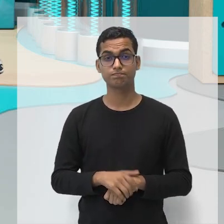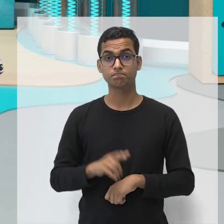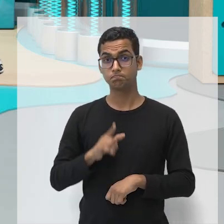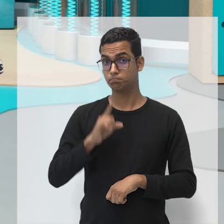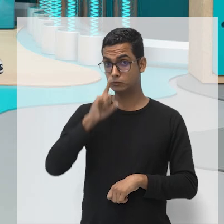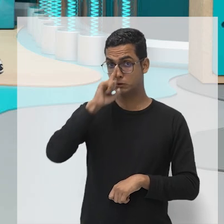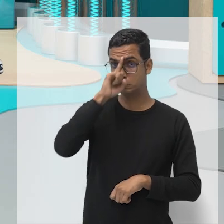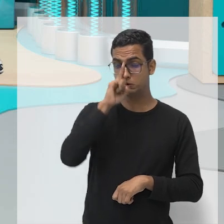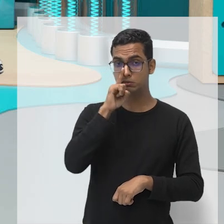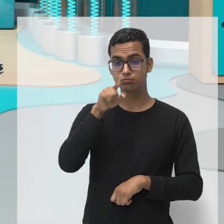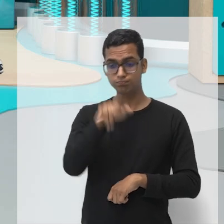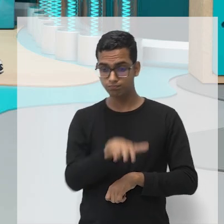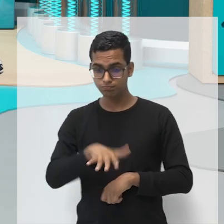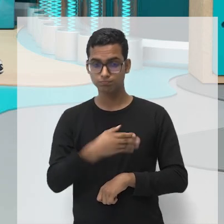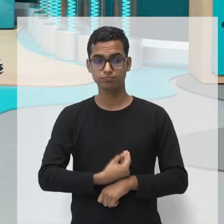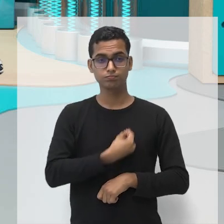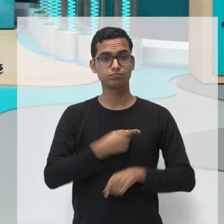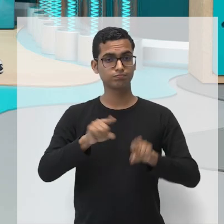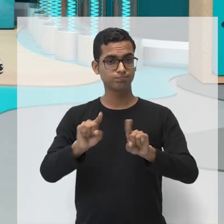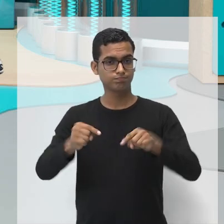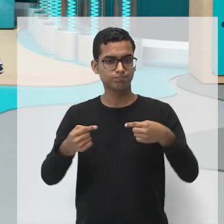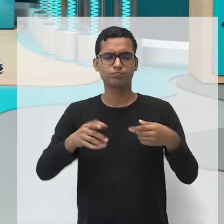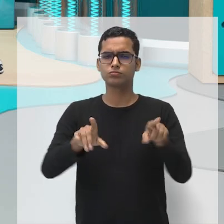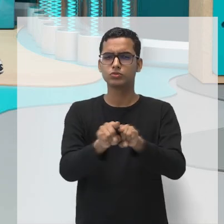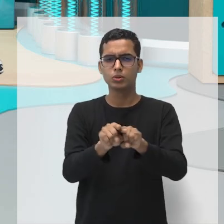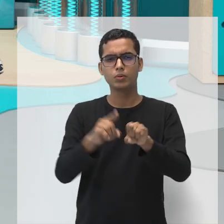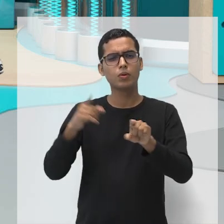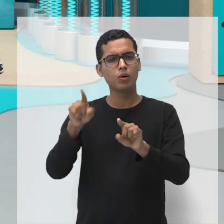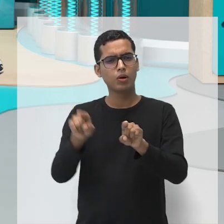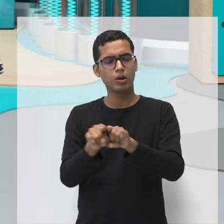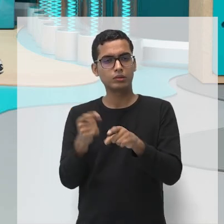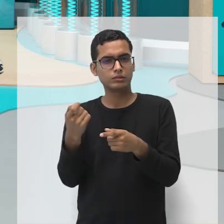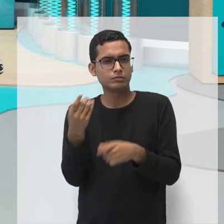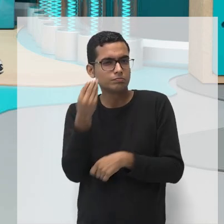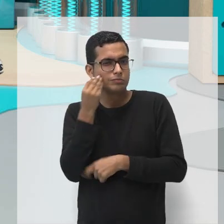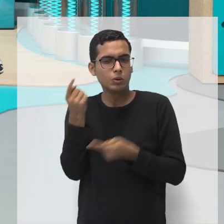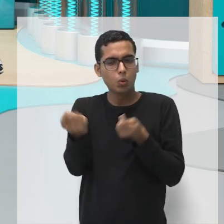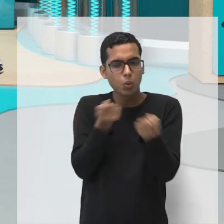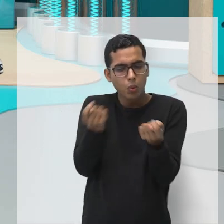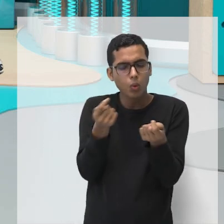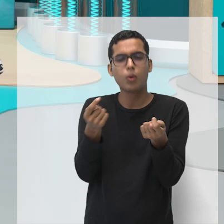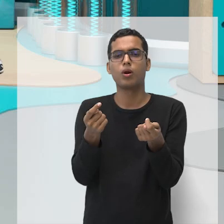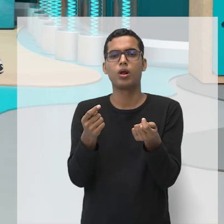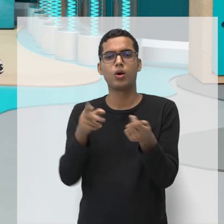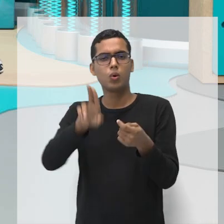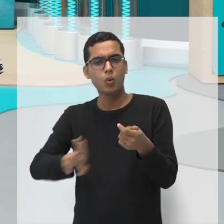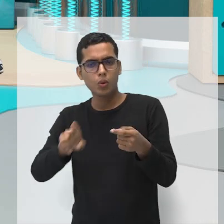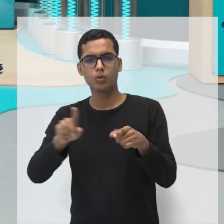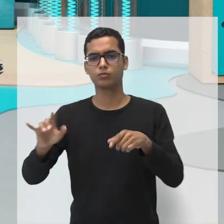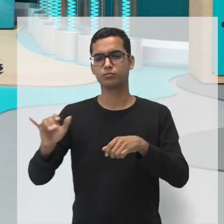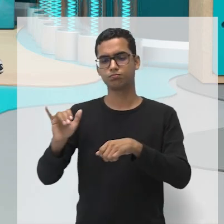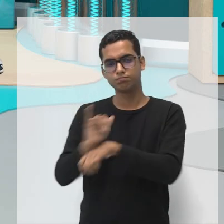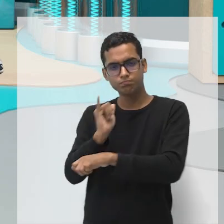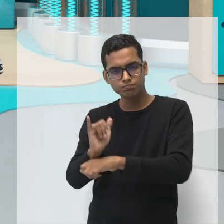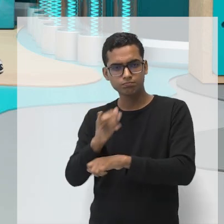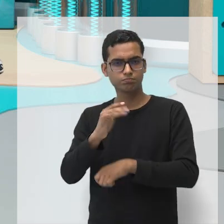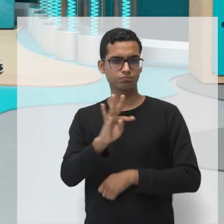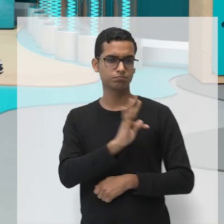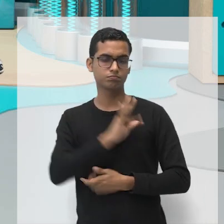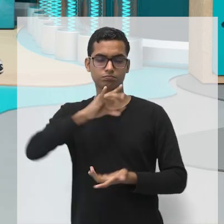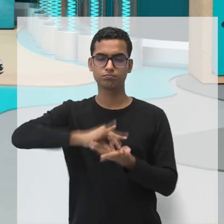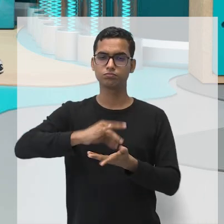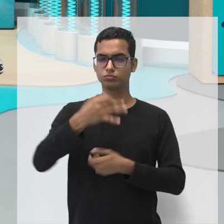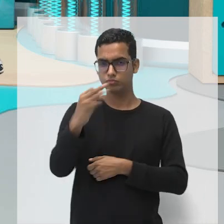né? Porém, a gente tenta, na medida do possível, controlar esse risco, principalmente fazendo uso das técnicas apropriadas